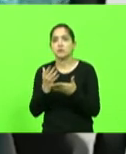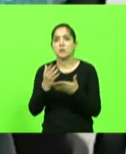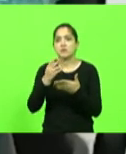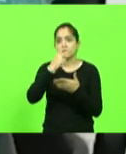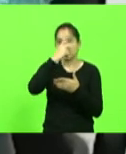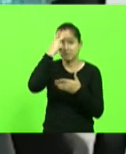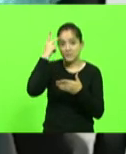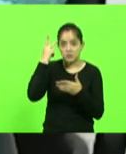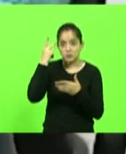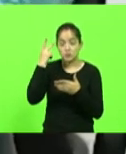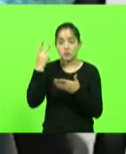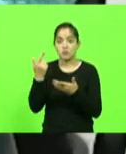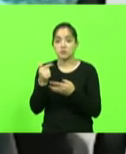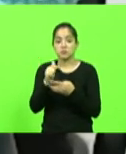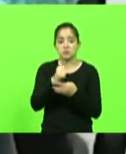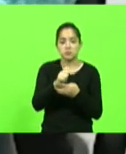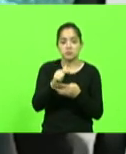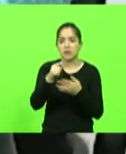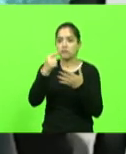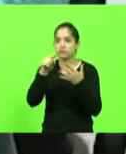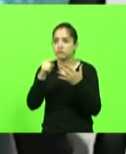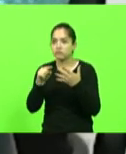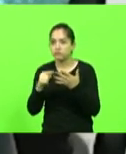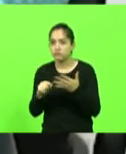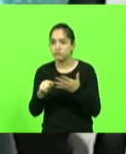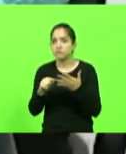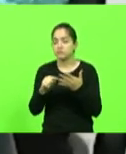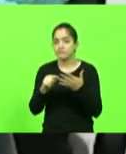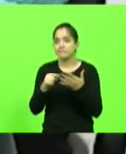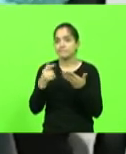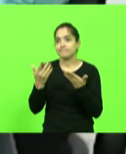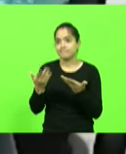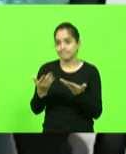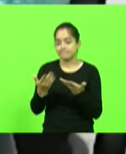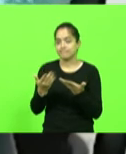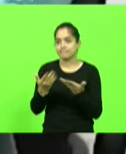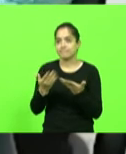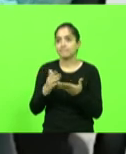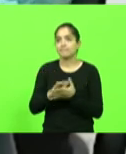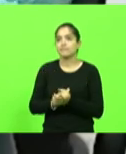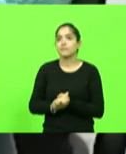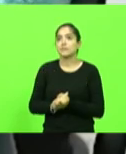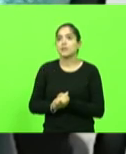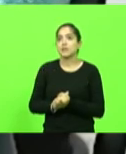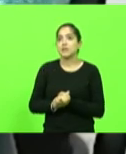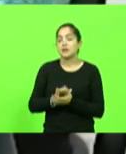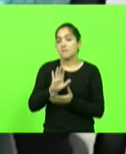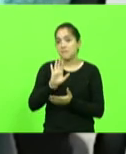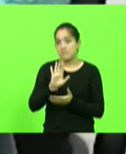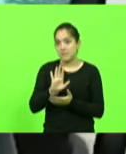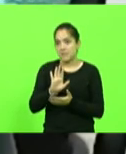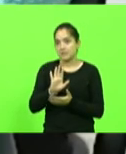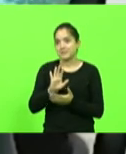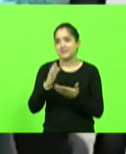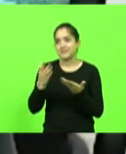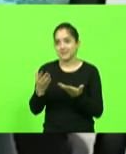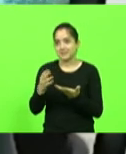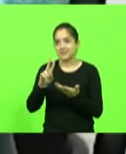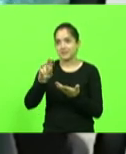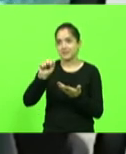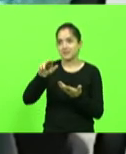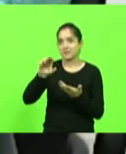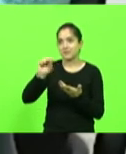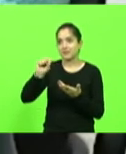né? Que a gente não tem isso, não tem aquilo para, infelizmente, colocar a nossa política como deve ser. Então, na pessoa da Vanessa, do TCE, da